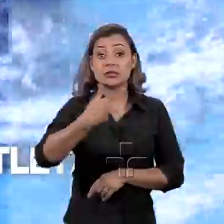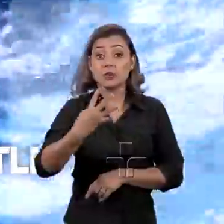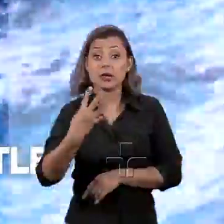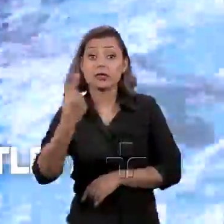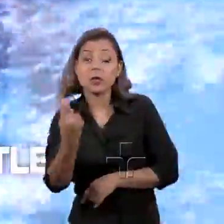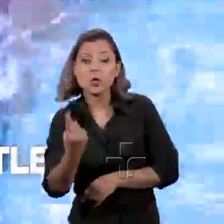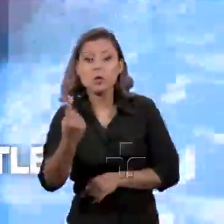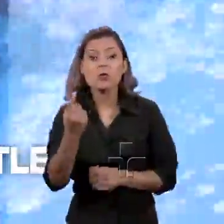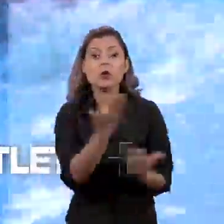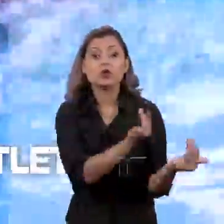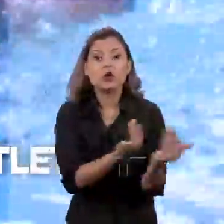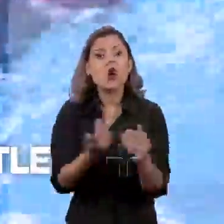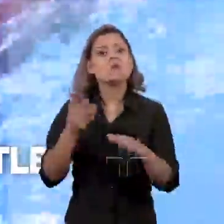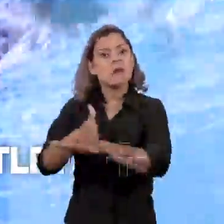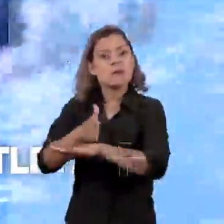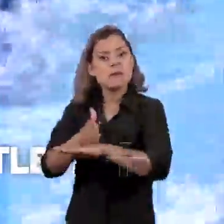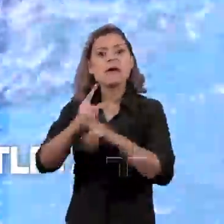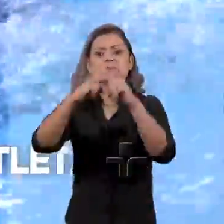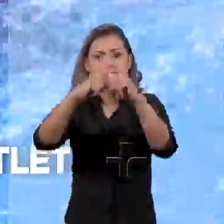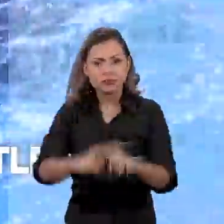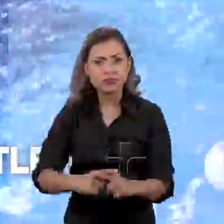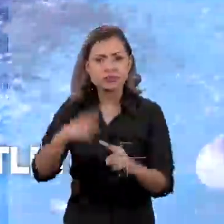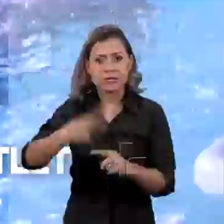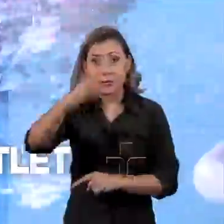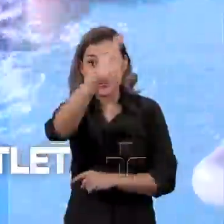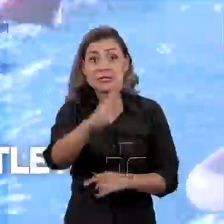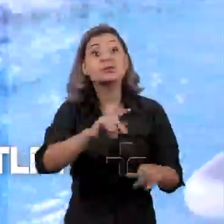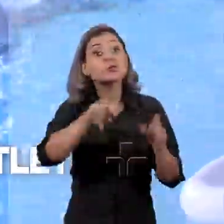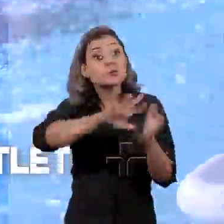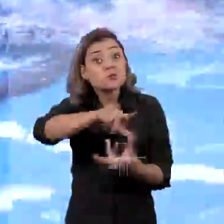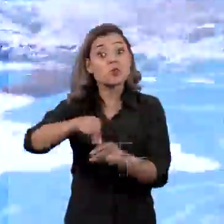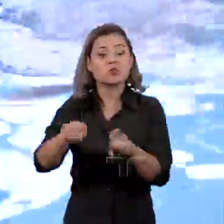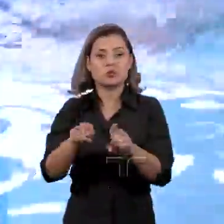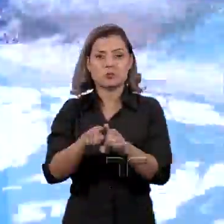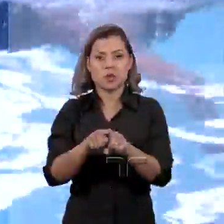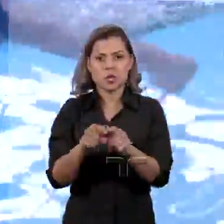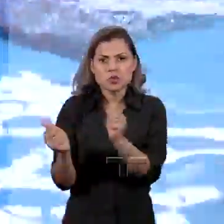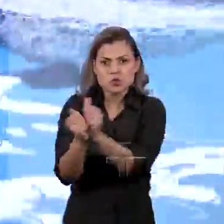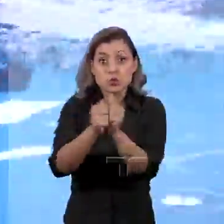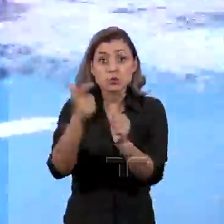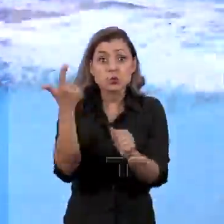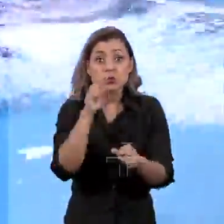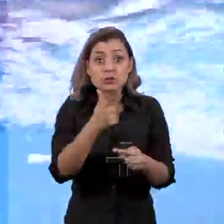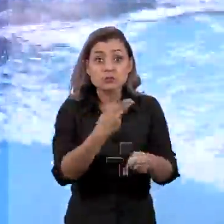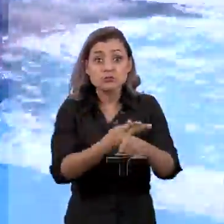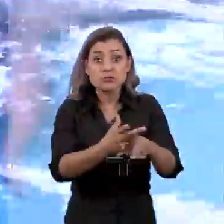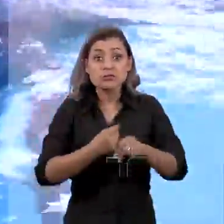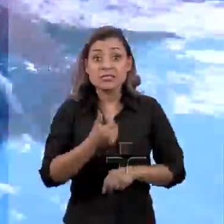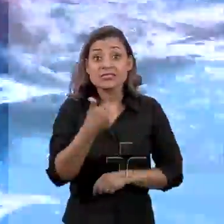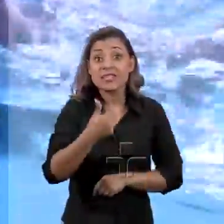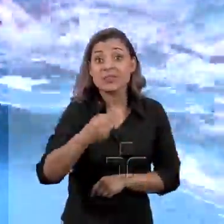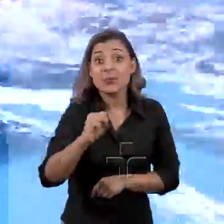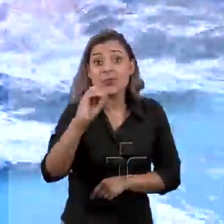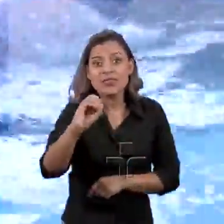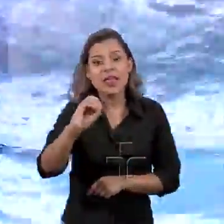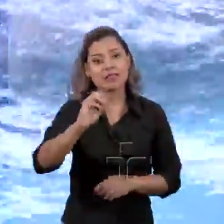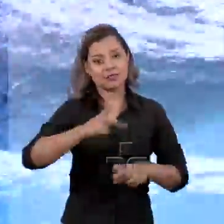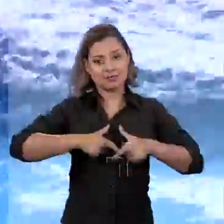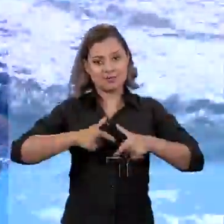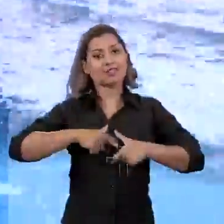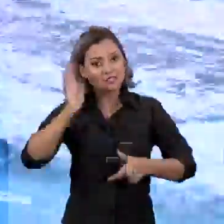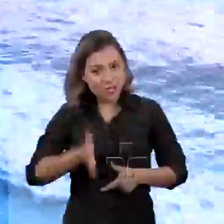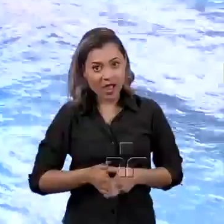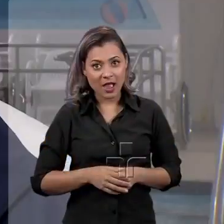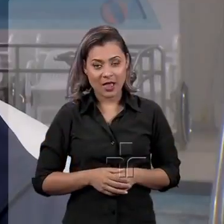crianças e jovens atletas que competem no Brasil e no mundo. Juntos ganharam quase 180 medalhas. Desde